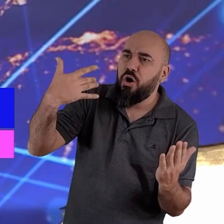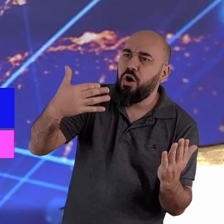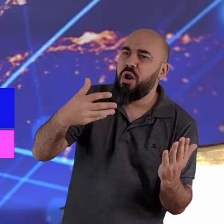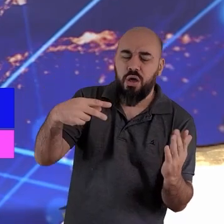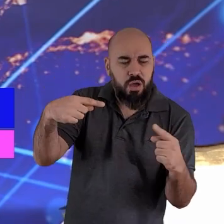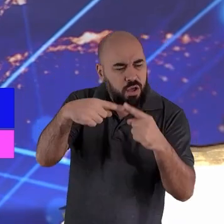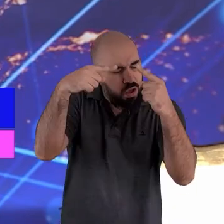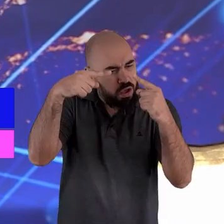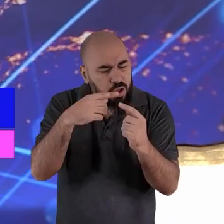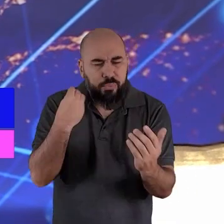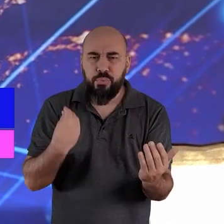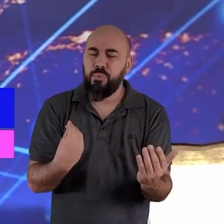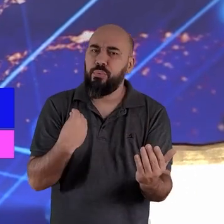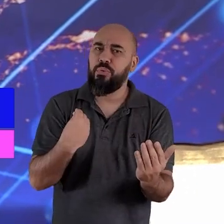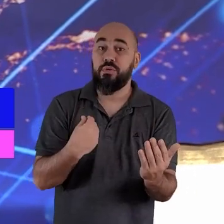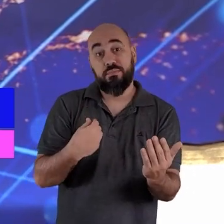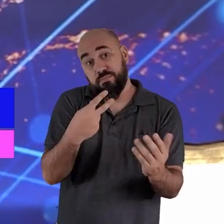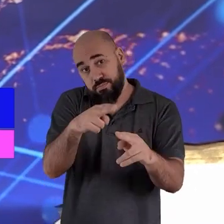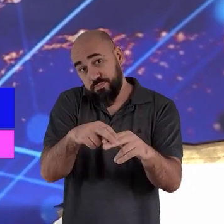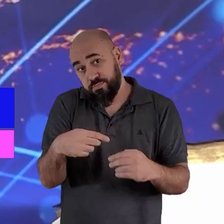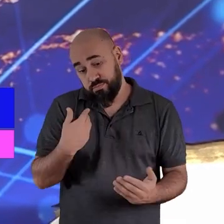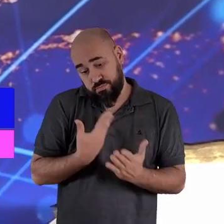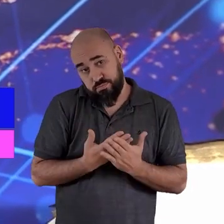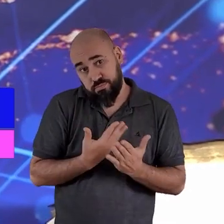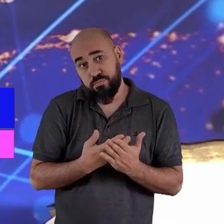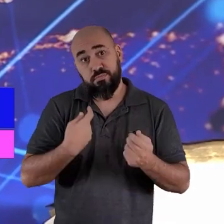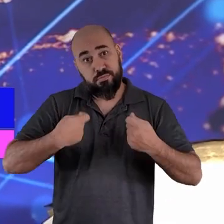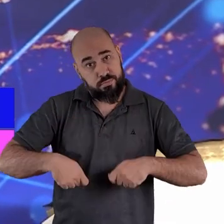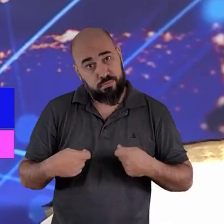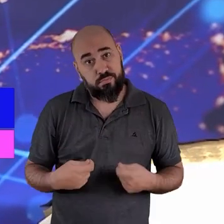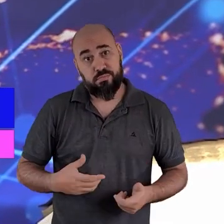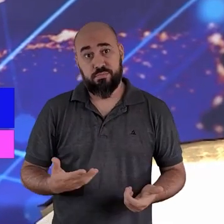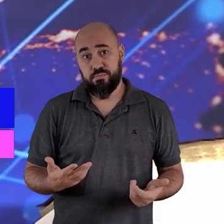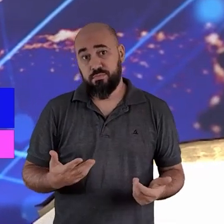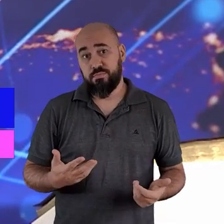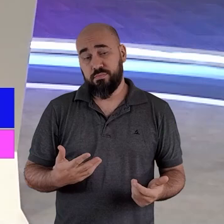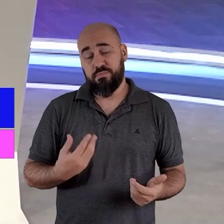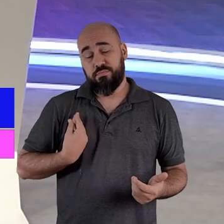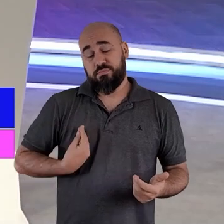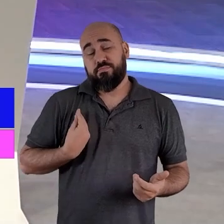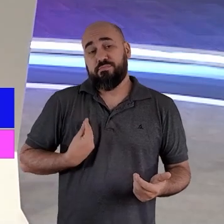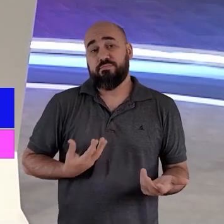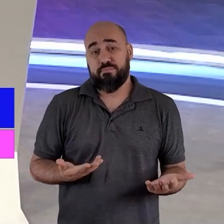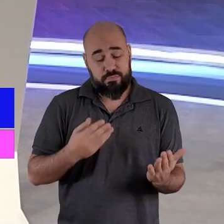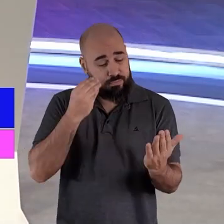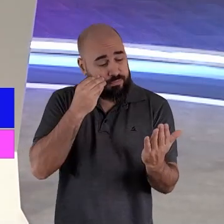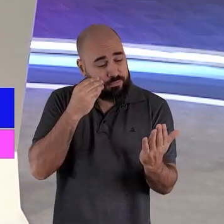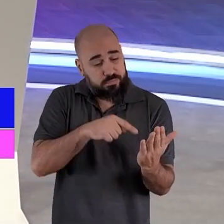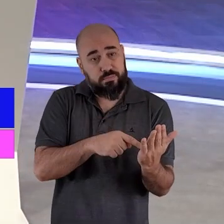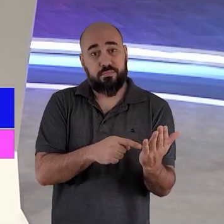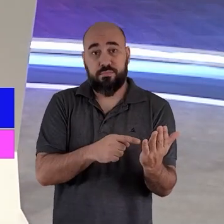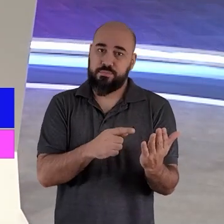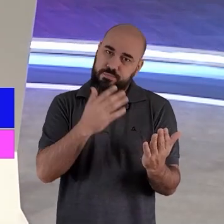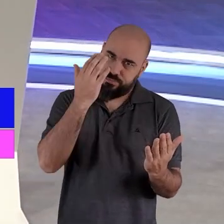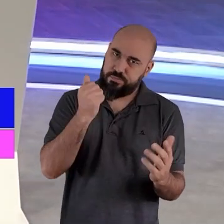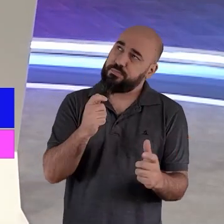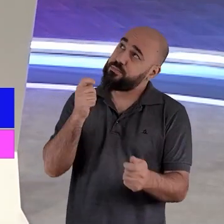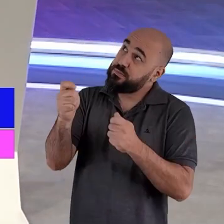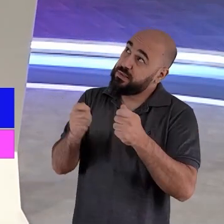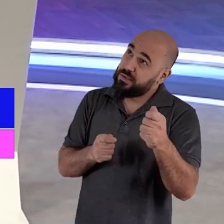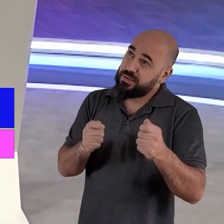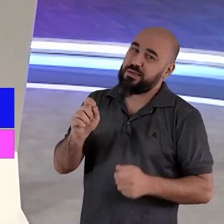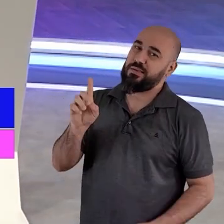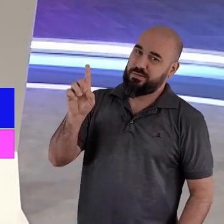estudar, ler, viver, porque está tudo sob o controle de Deus. Veja esse verso comigo, onde